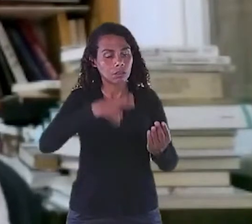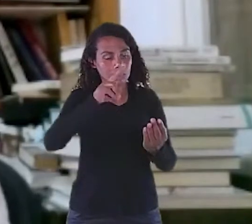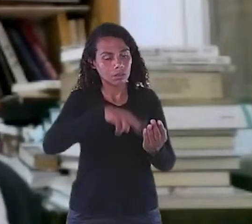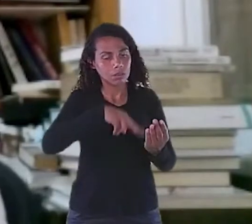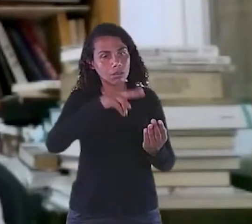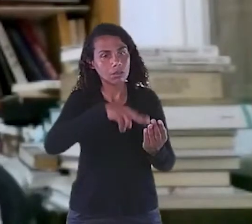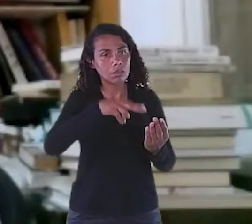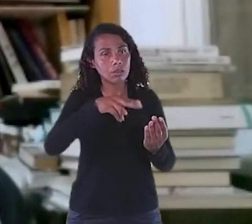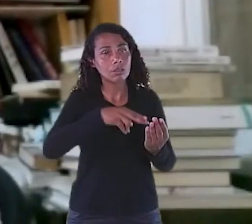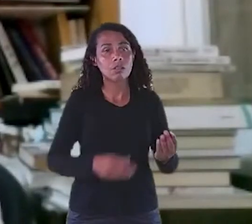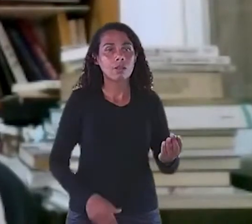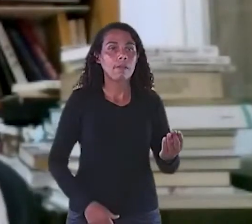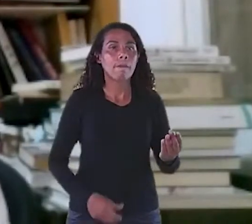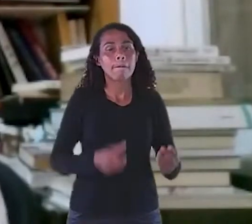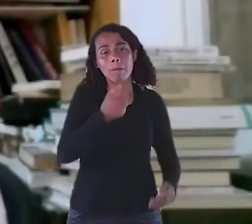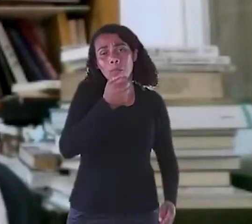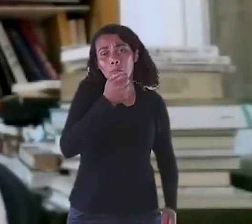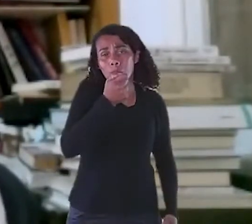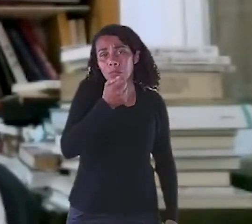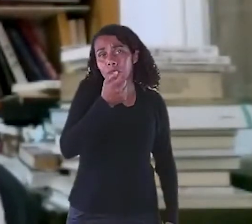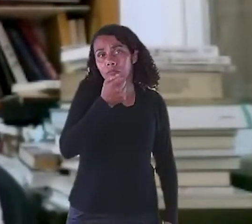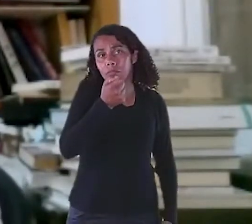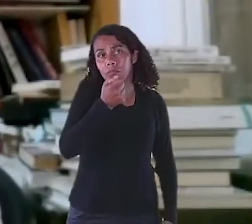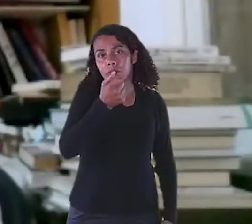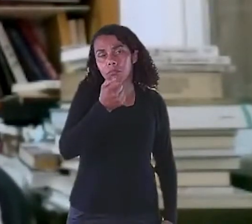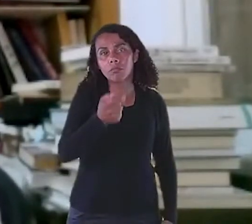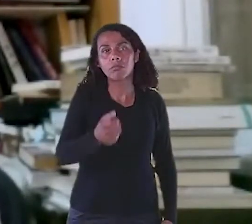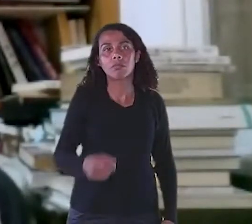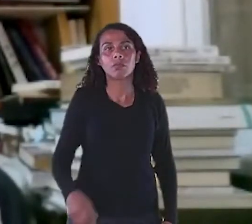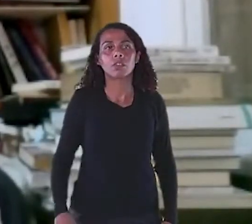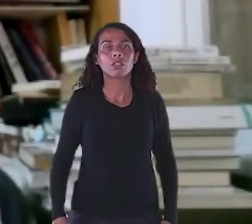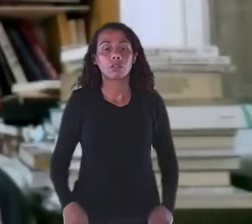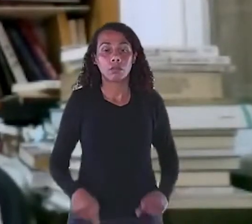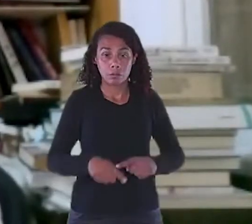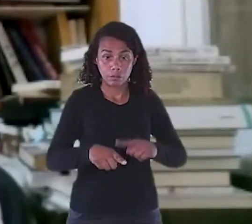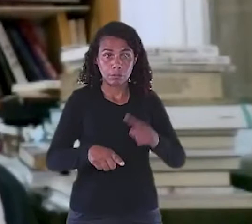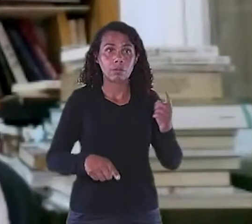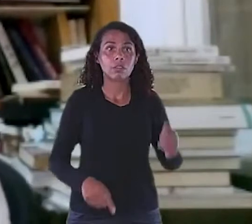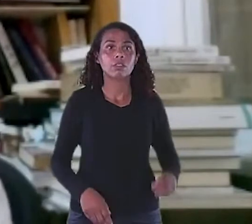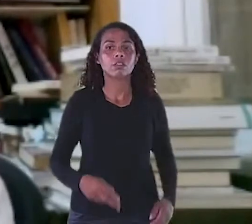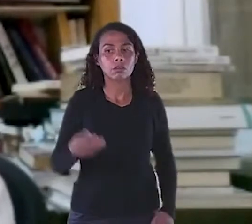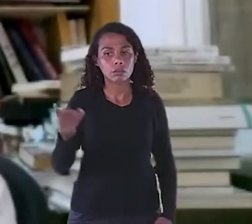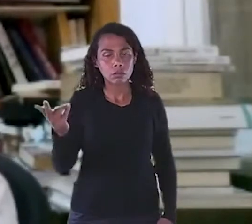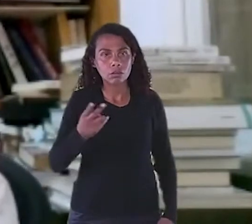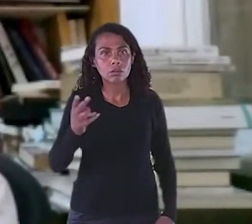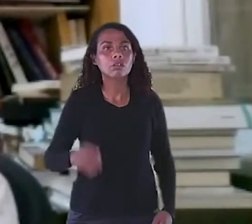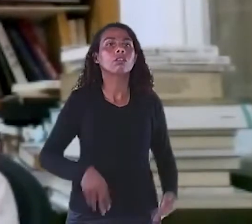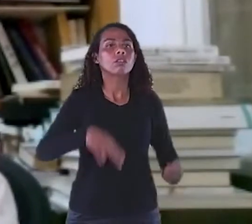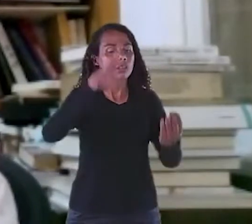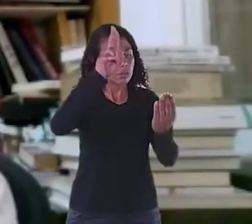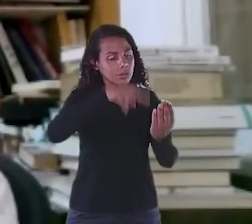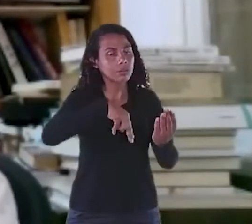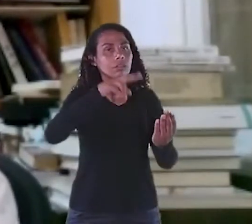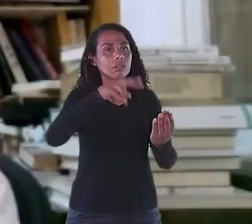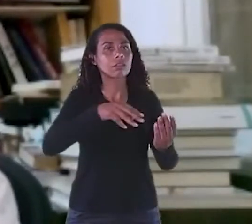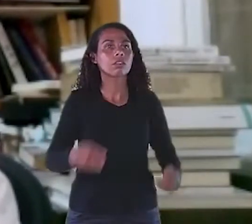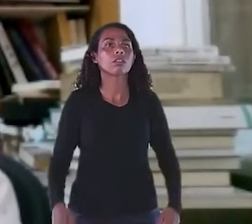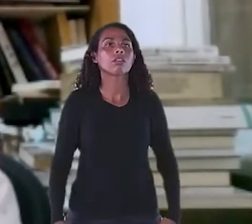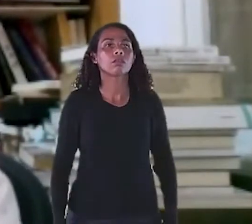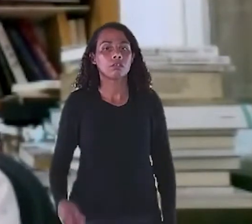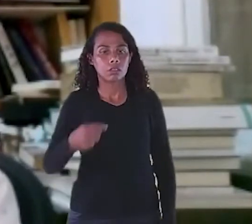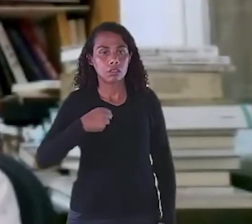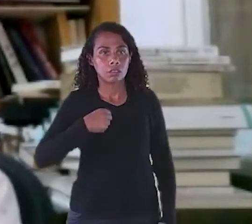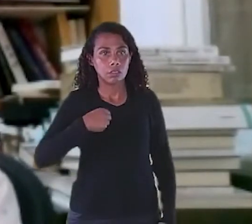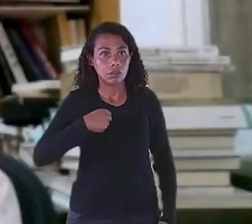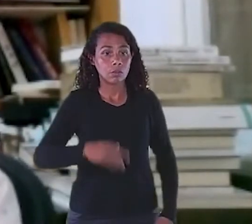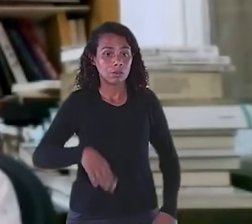lembro do Jacques Maritain, Raíssa Maritain, sabe? Léon Blois. Quando eu li o Léon Blois, eu